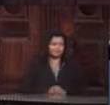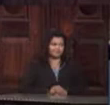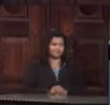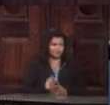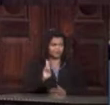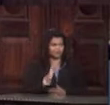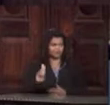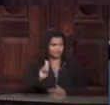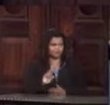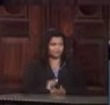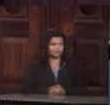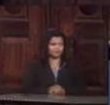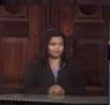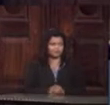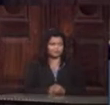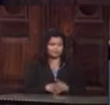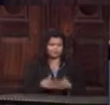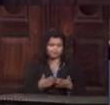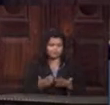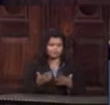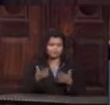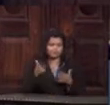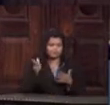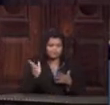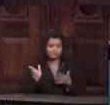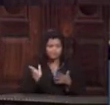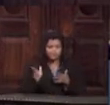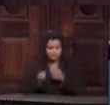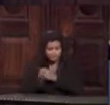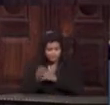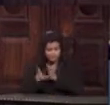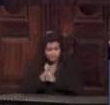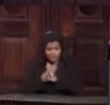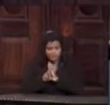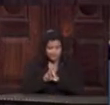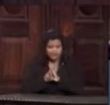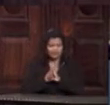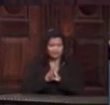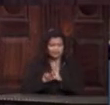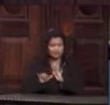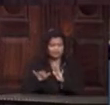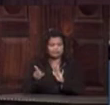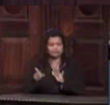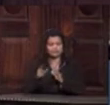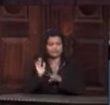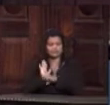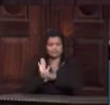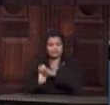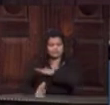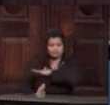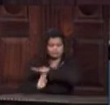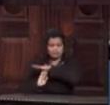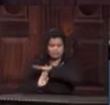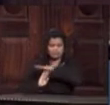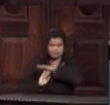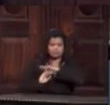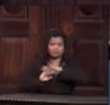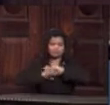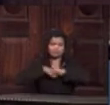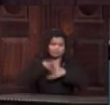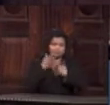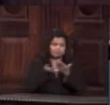de revogar essa lei assim como técnico do logo de modificar a legislação de gestão do petróleo no brasil para